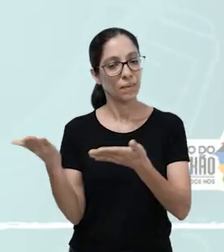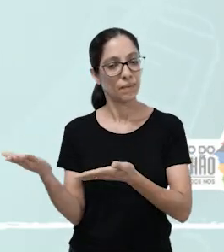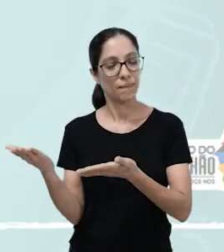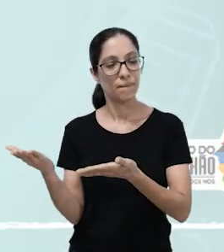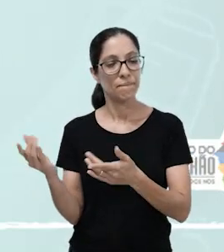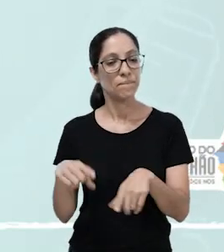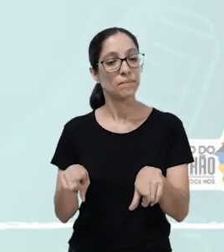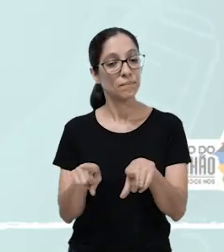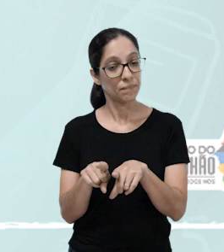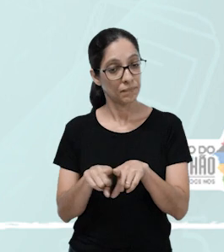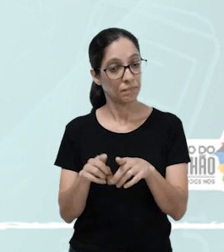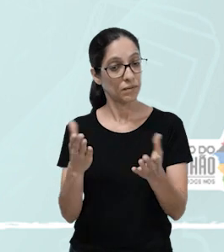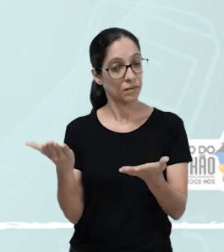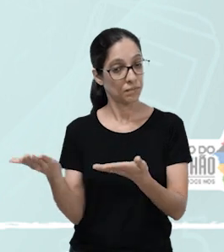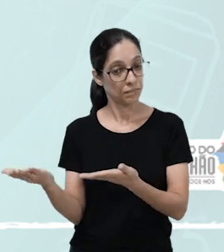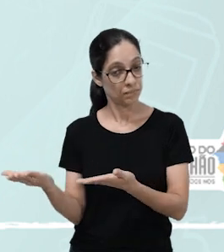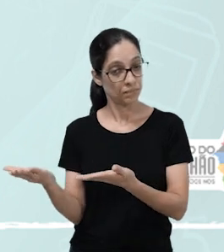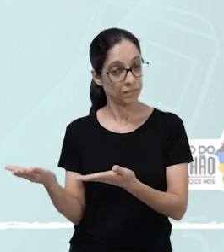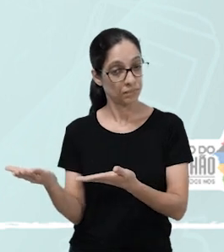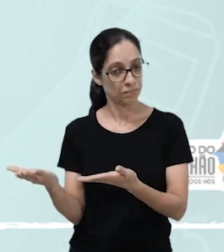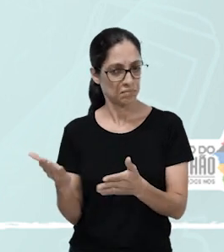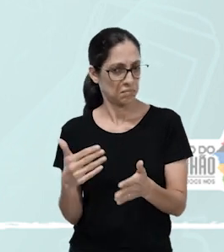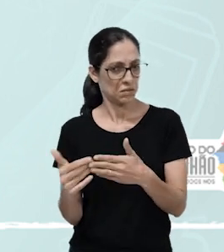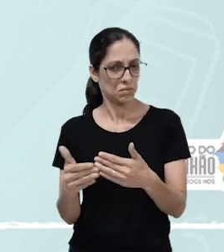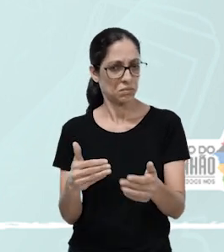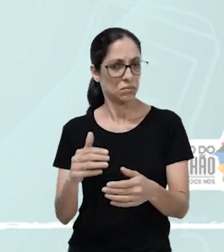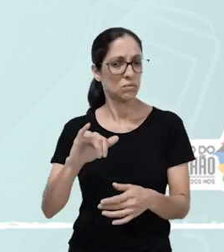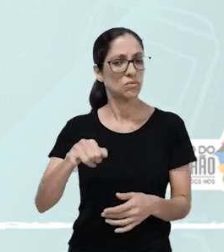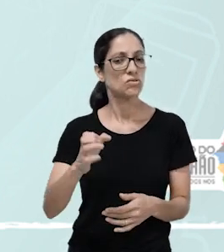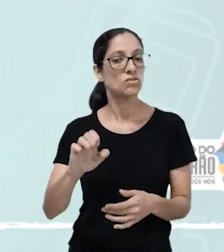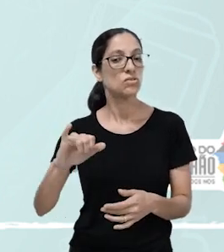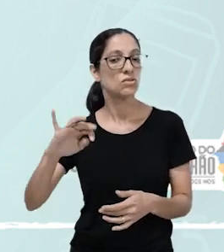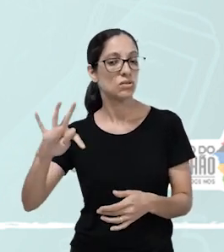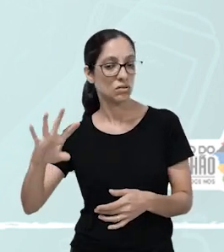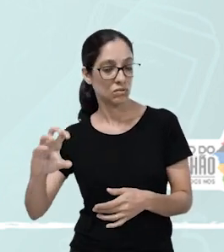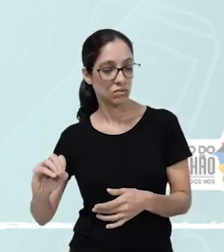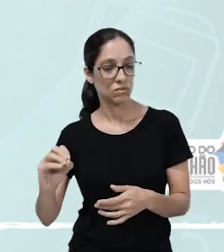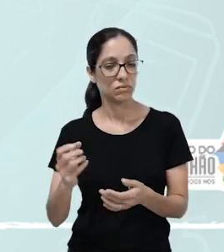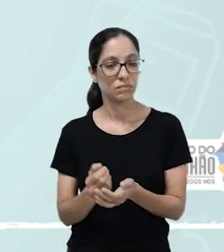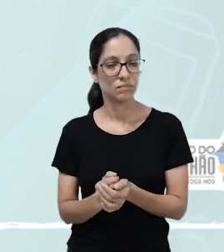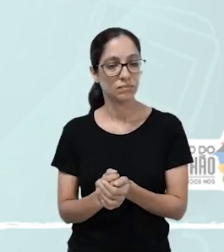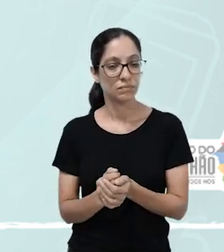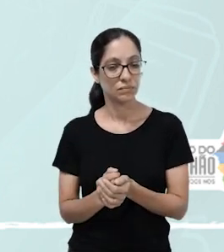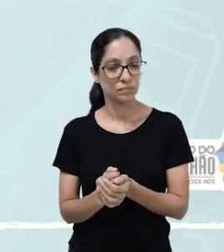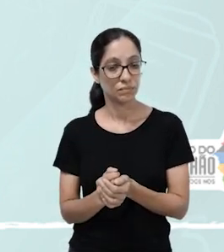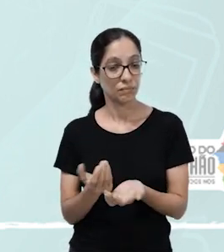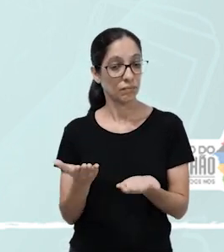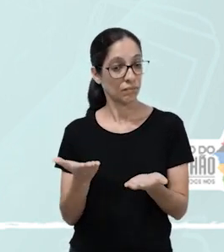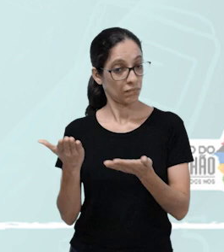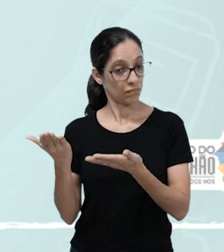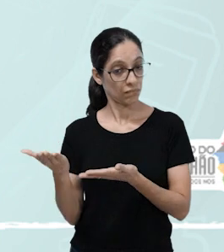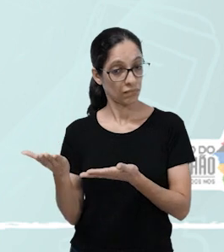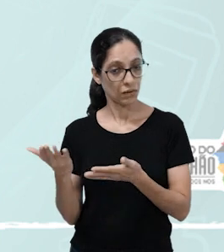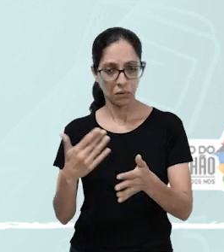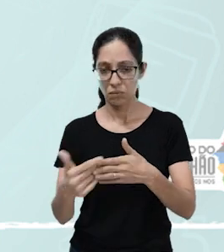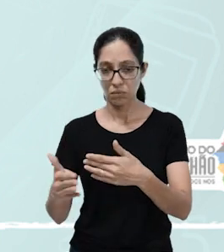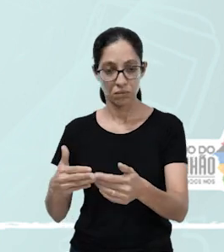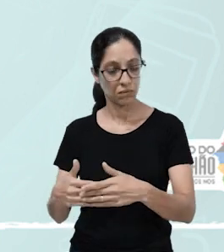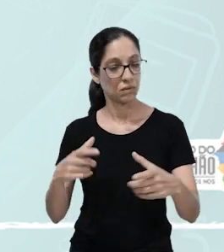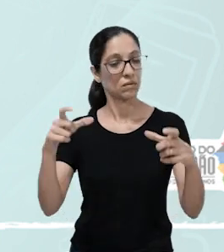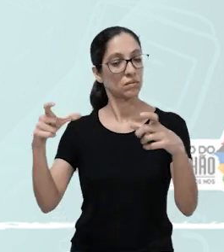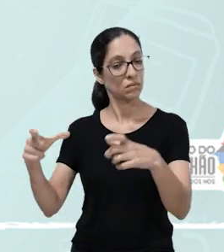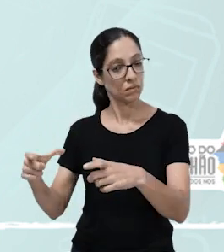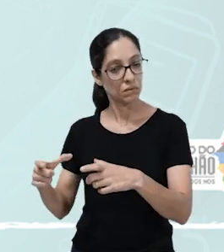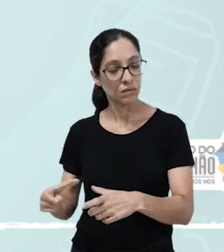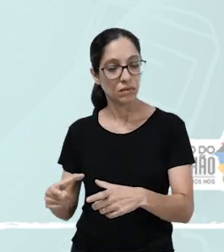lugar. Somehow, algum jeito, alguma forma. Anywhere, qualquer lugar.